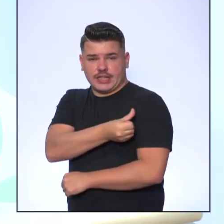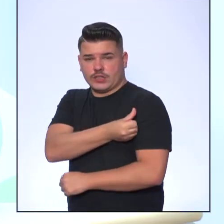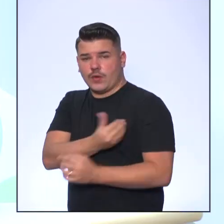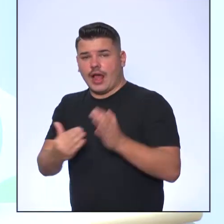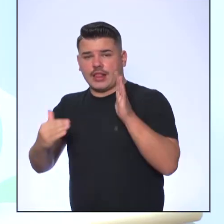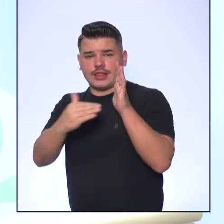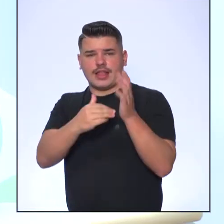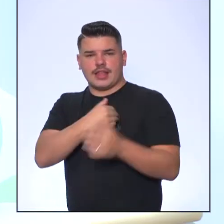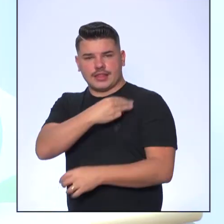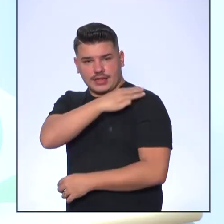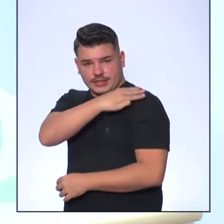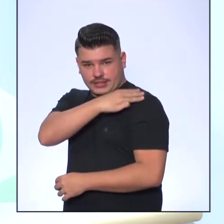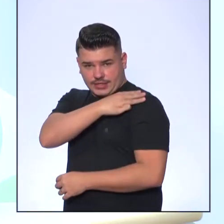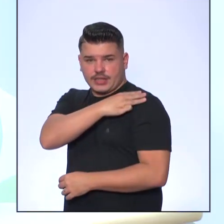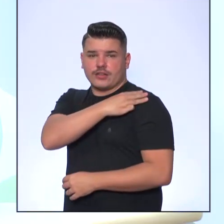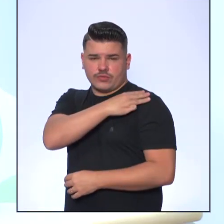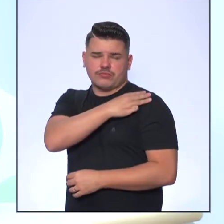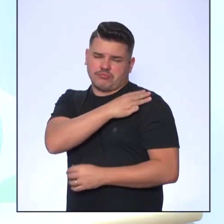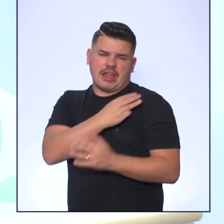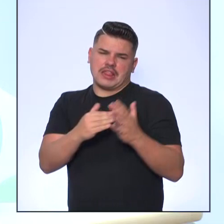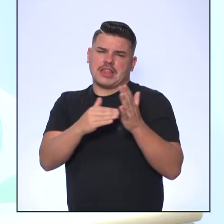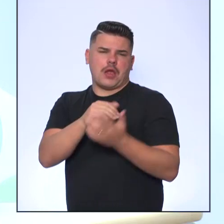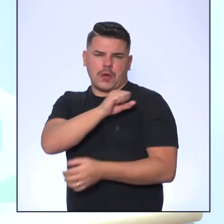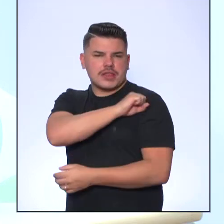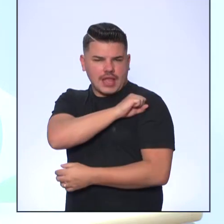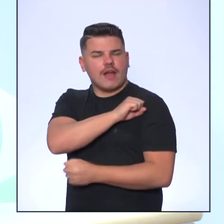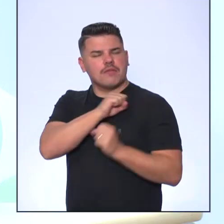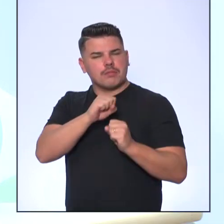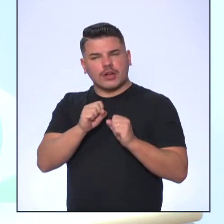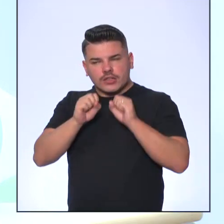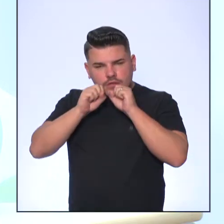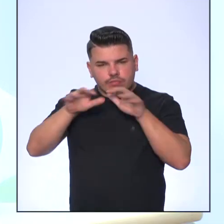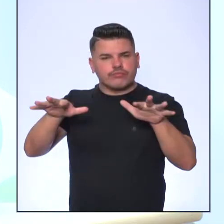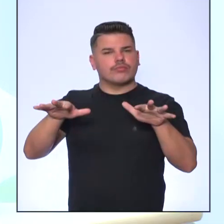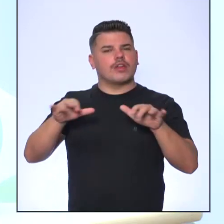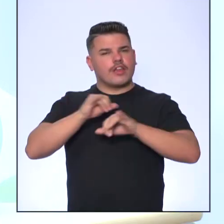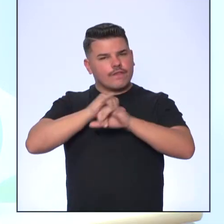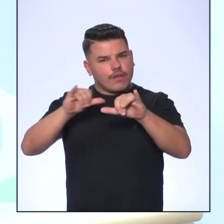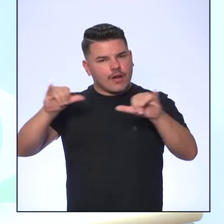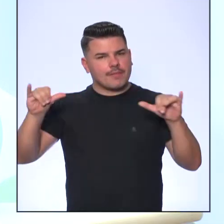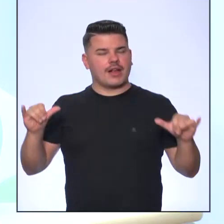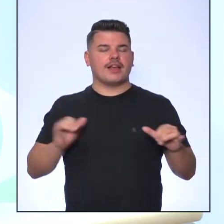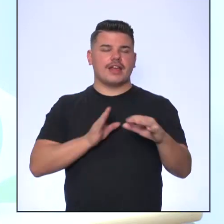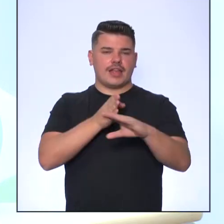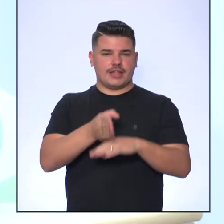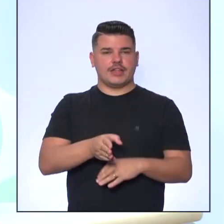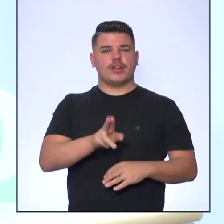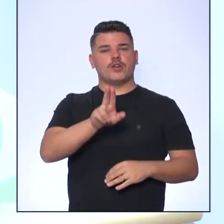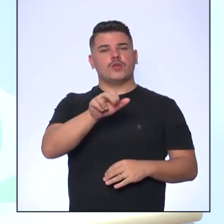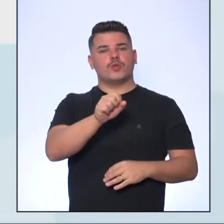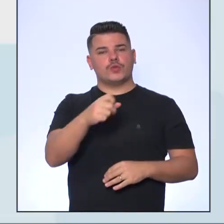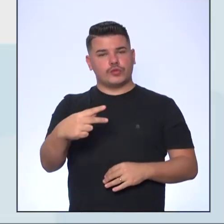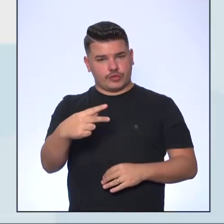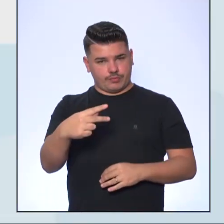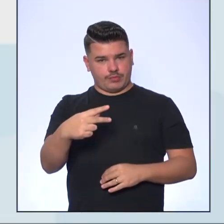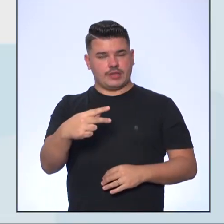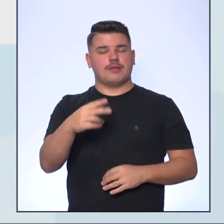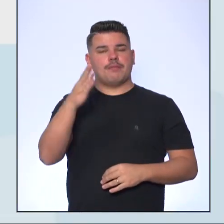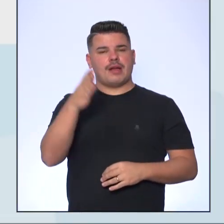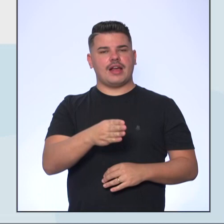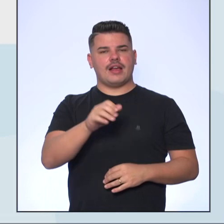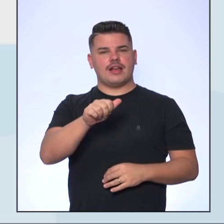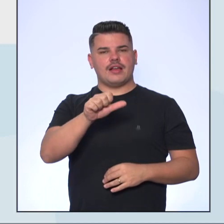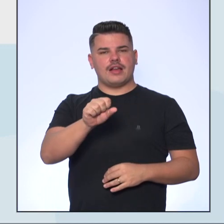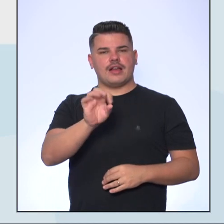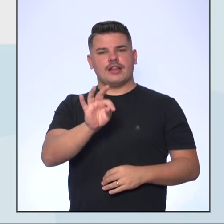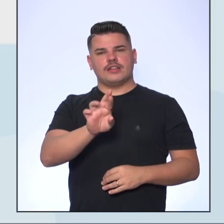e 8º, por favor, repassem, tá bom? Então, entra lá no Google, sites.usp.br youtube.com/astrominas